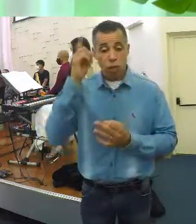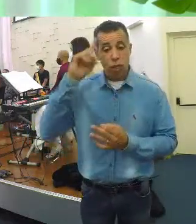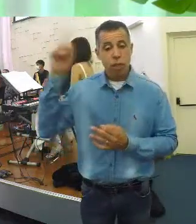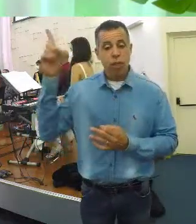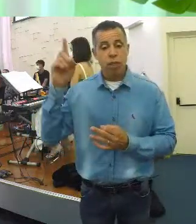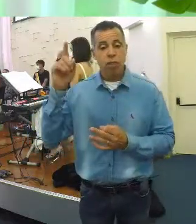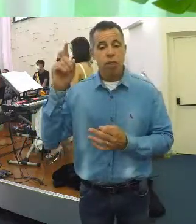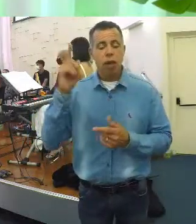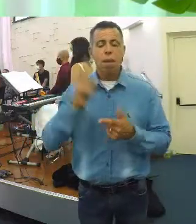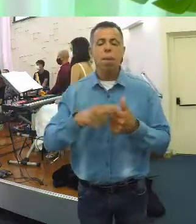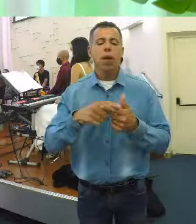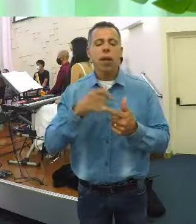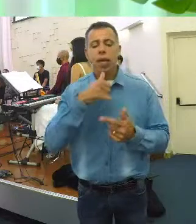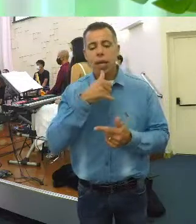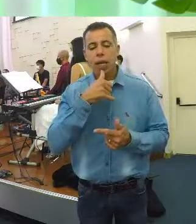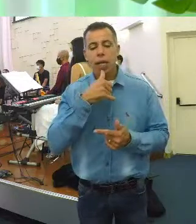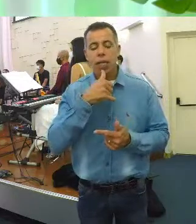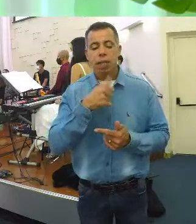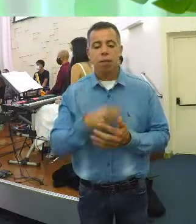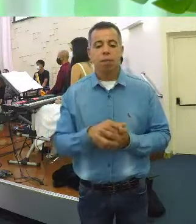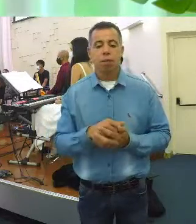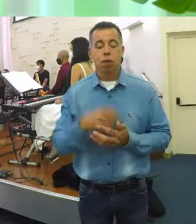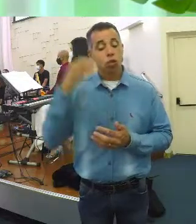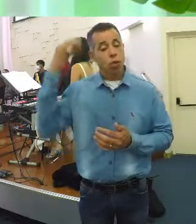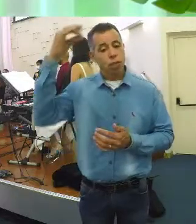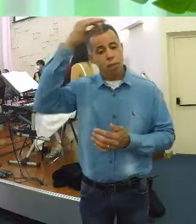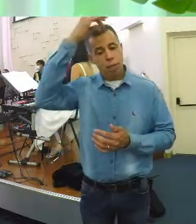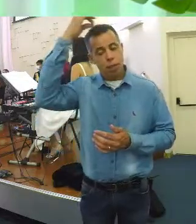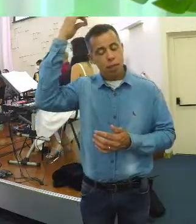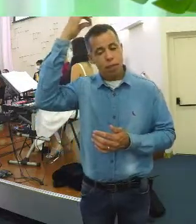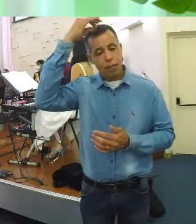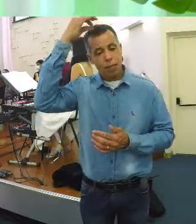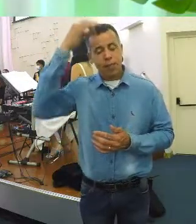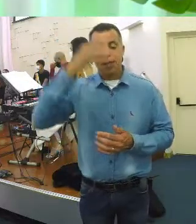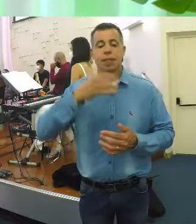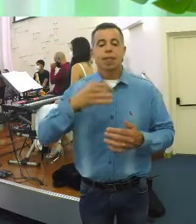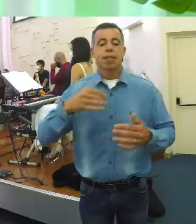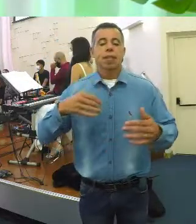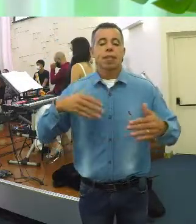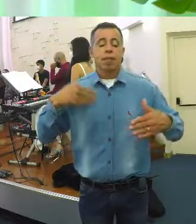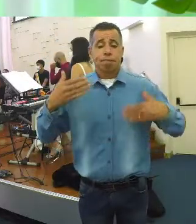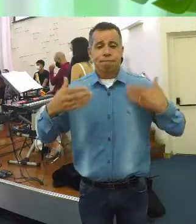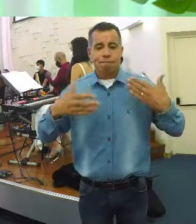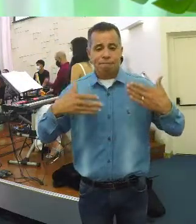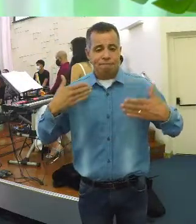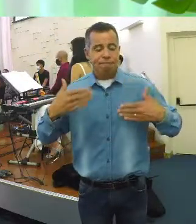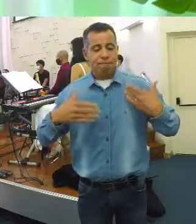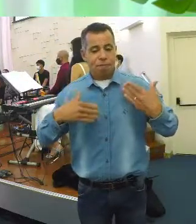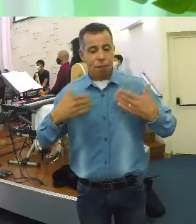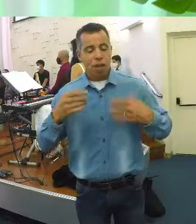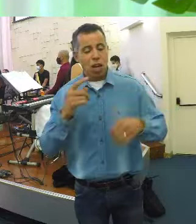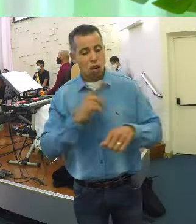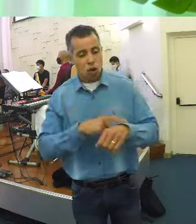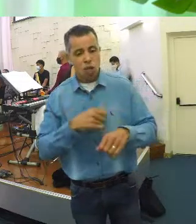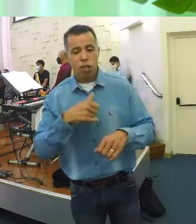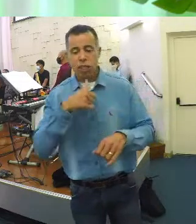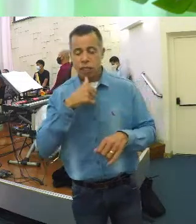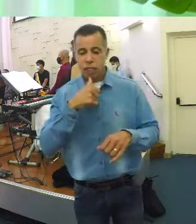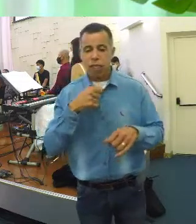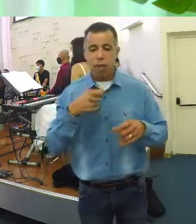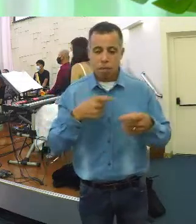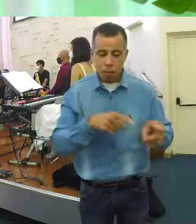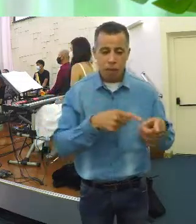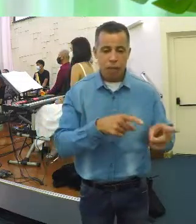No Espírito de Deus, eles estavam alegres em meio às tristezas da perseguição em